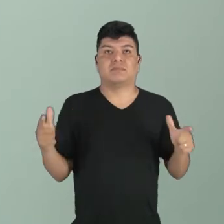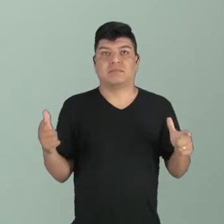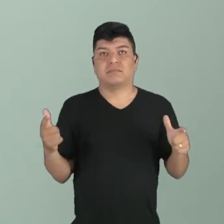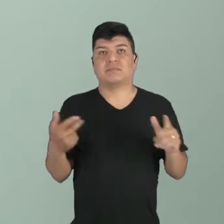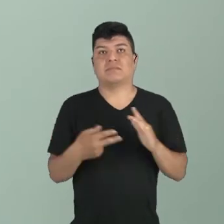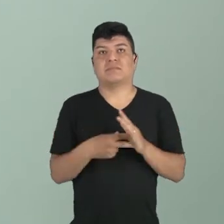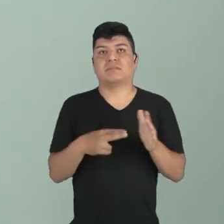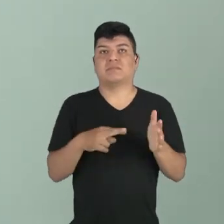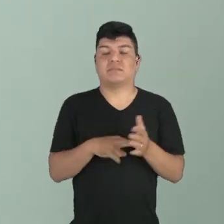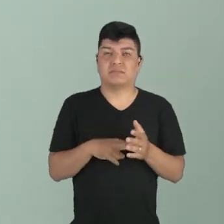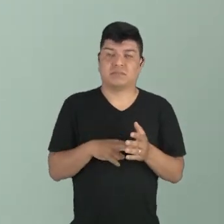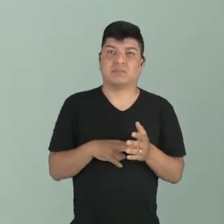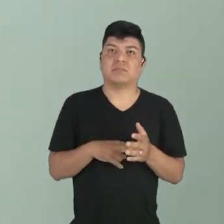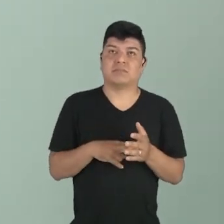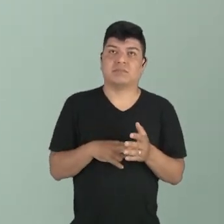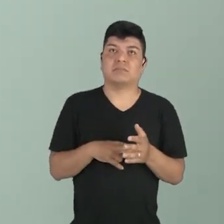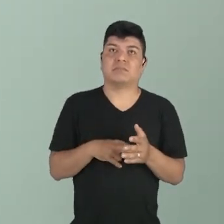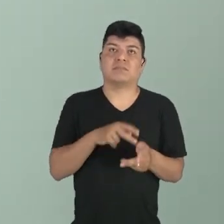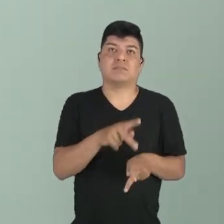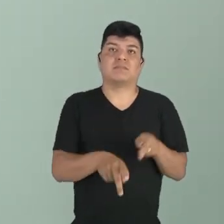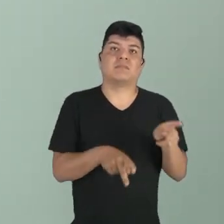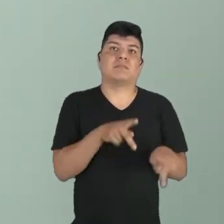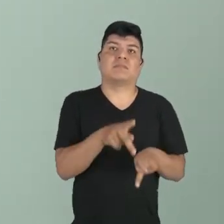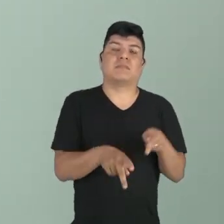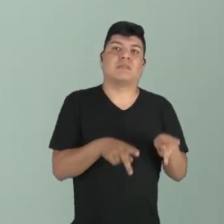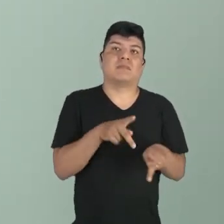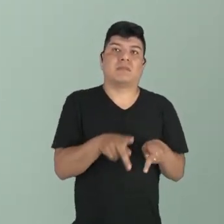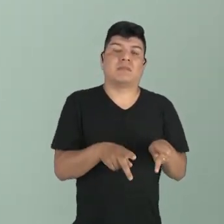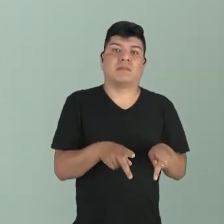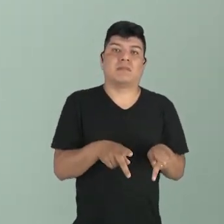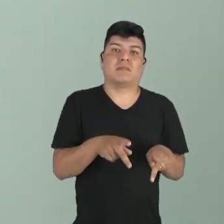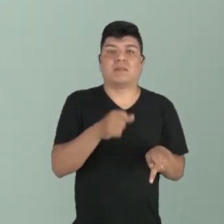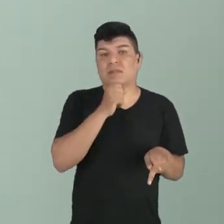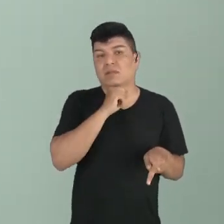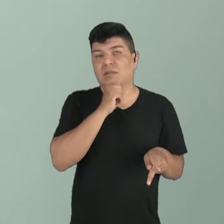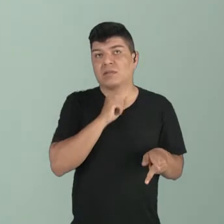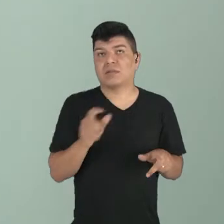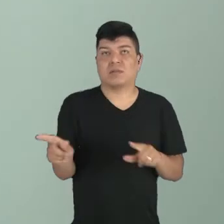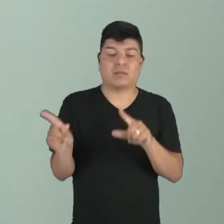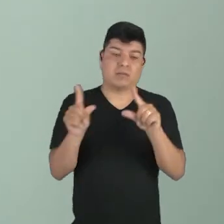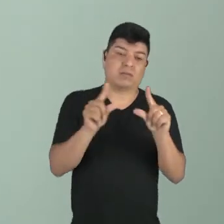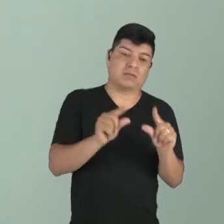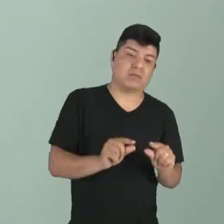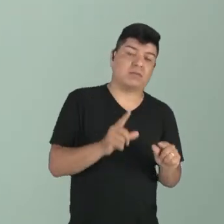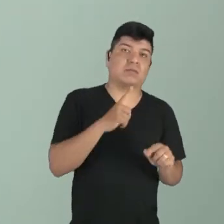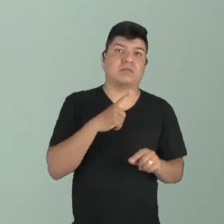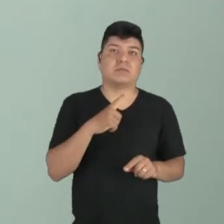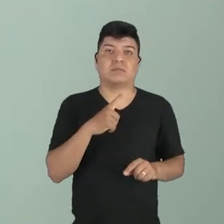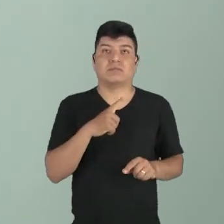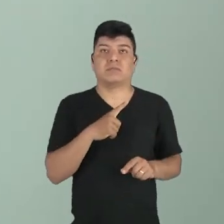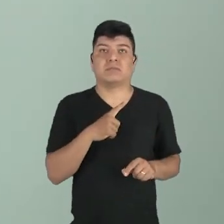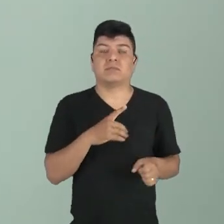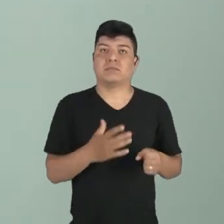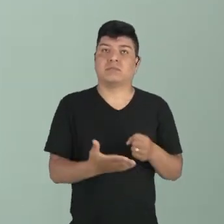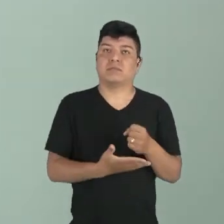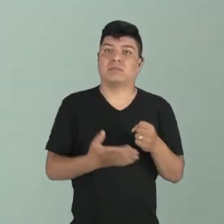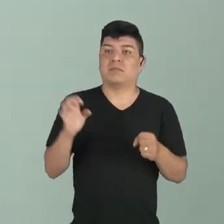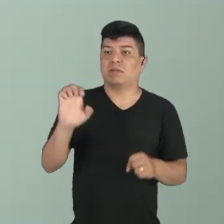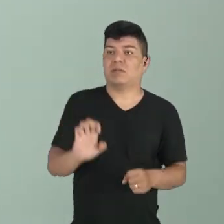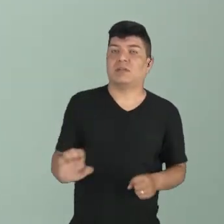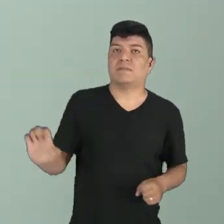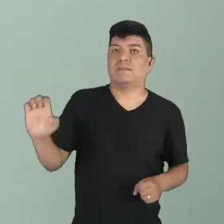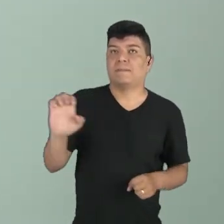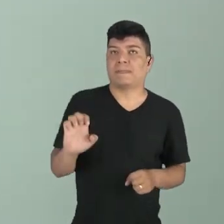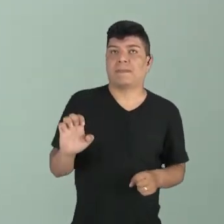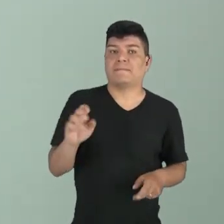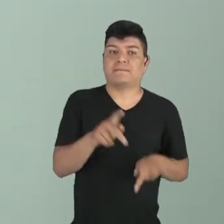dizer que a taxa de população idosa é menor quando você tem a base no caso da